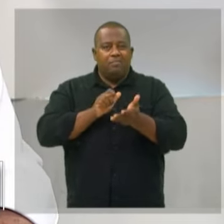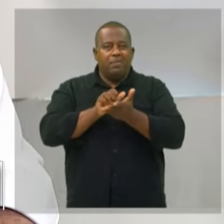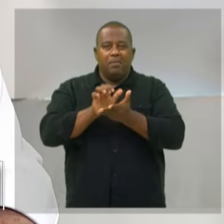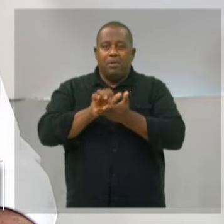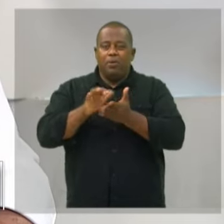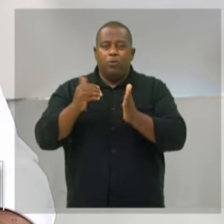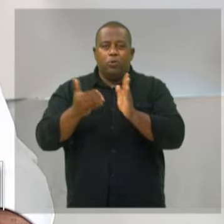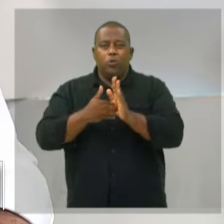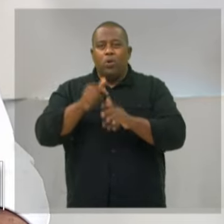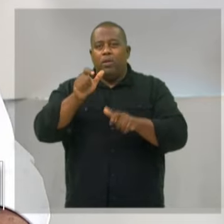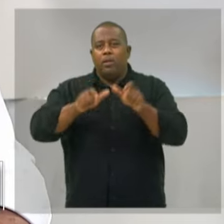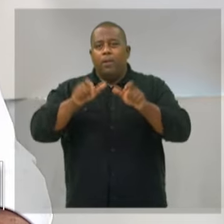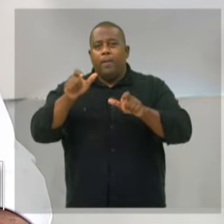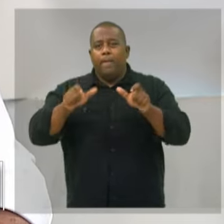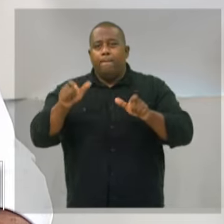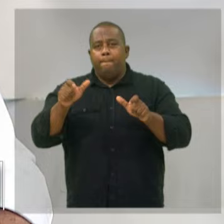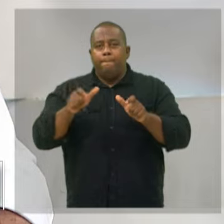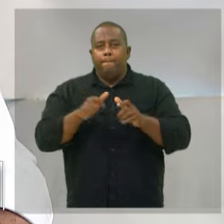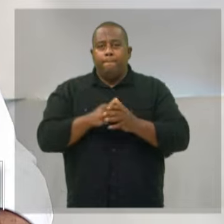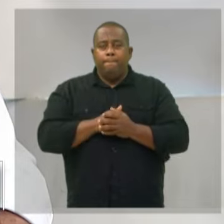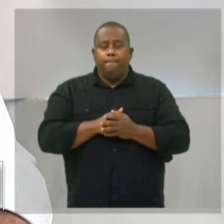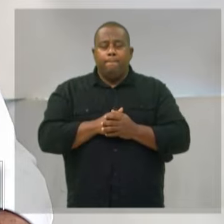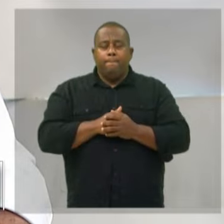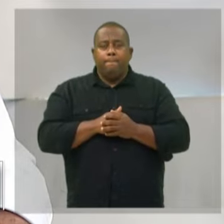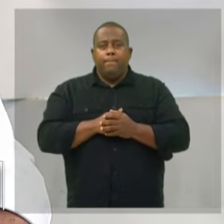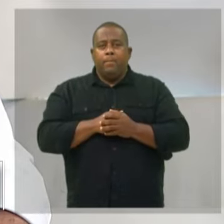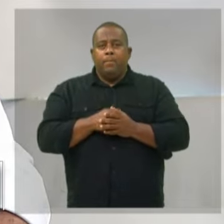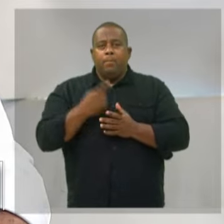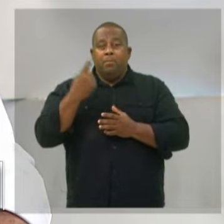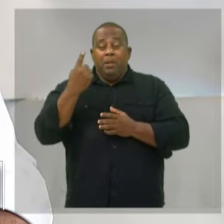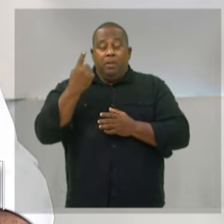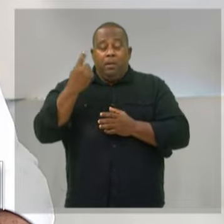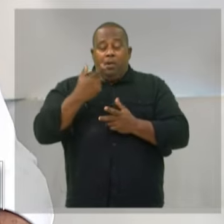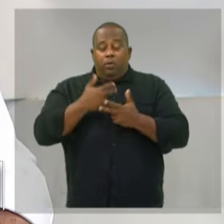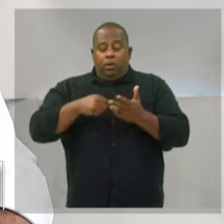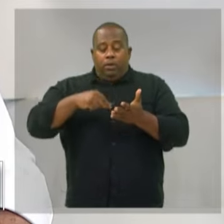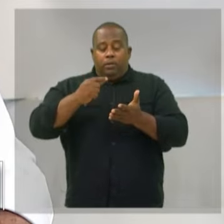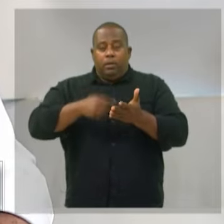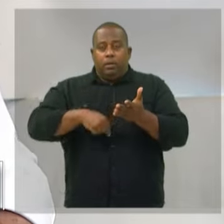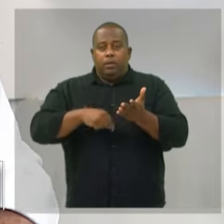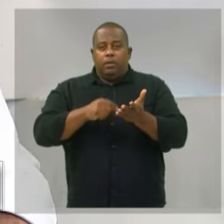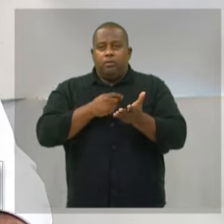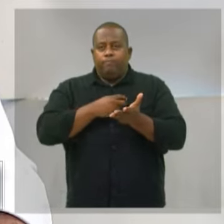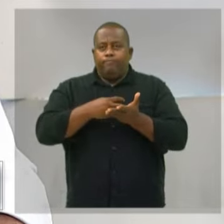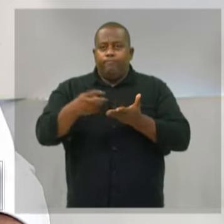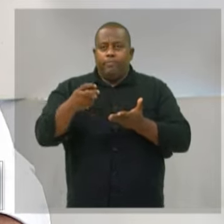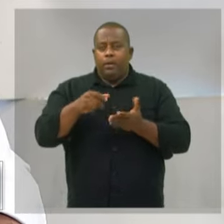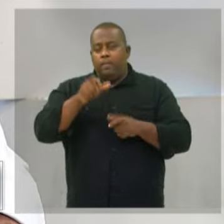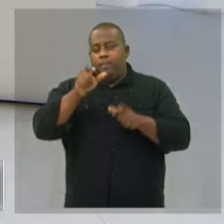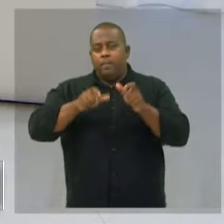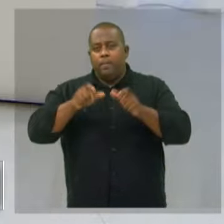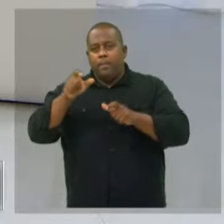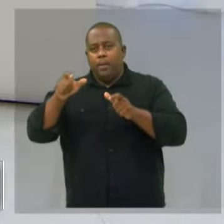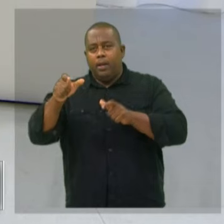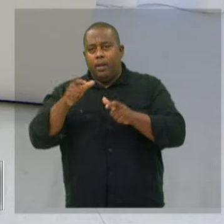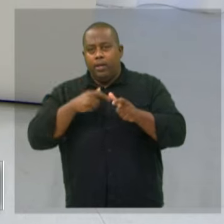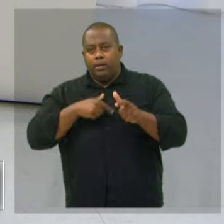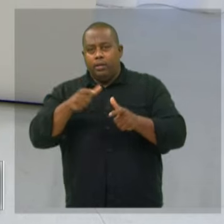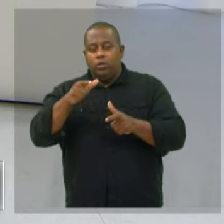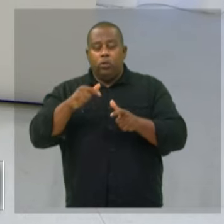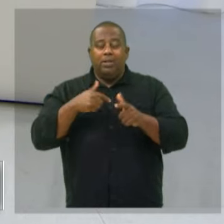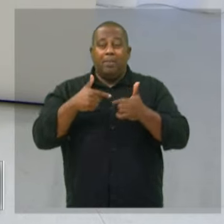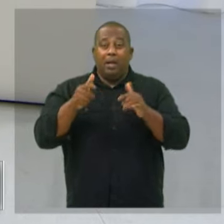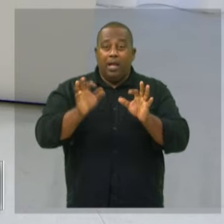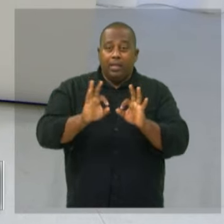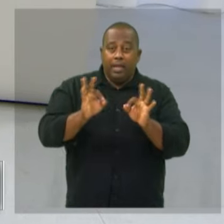demitir todos eles na a primeira o primeiro ato que eu vou assinar é demitindo os Fantasmas da Prefeitura de Camaçari Muito obrigado